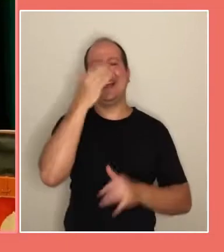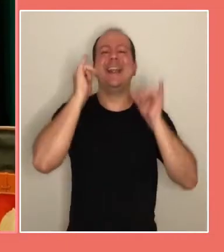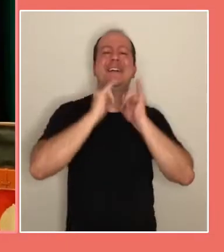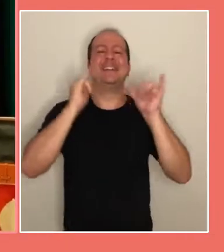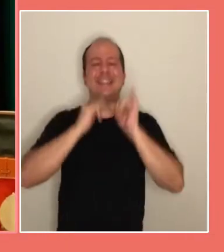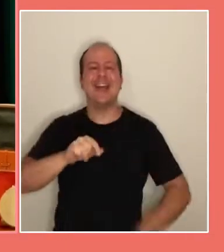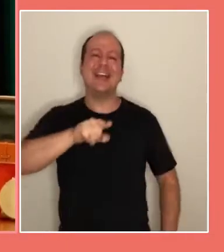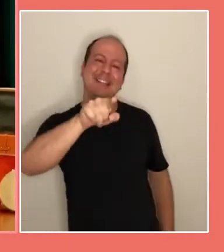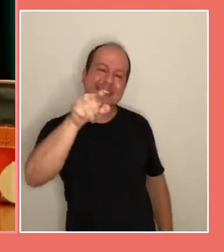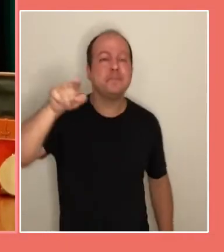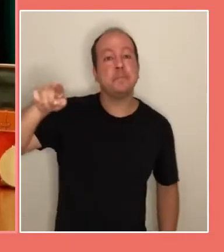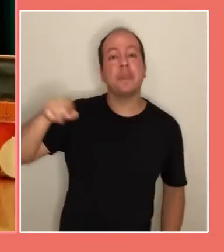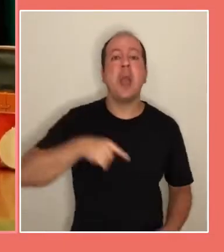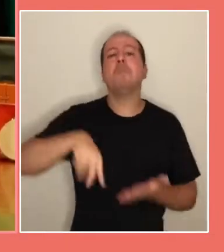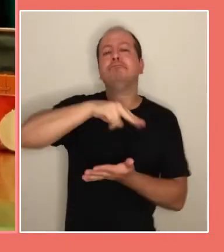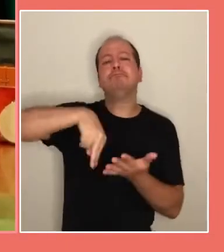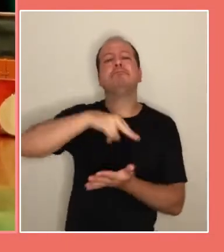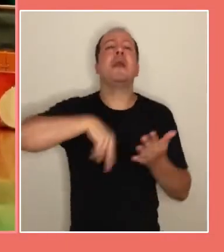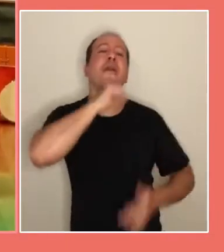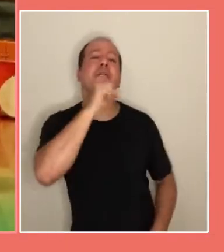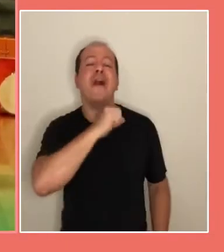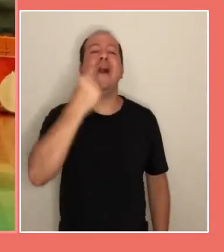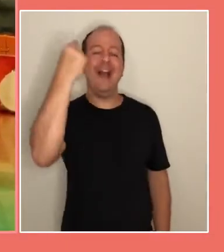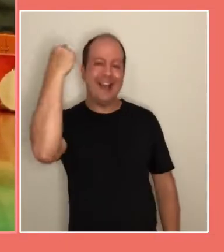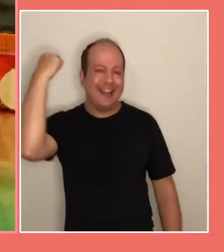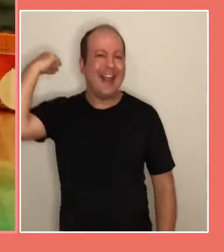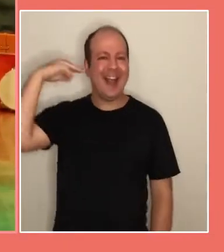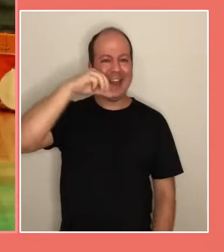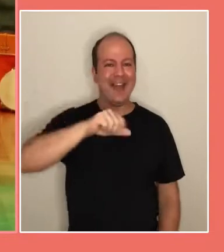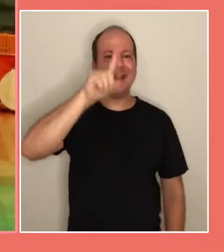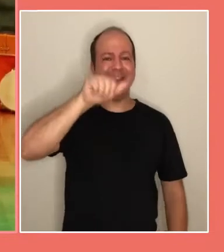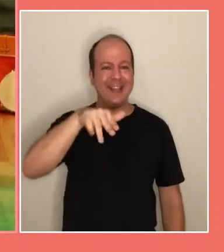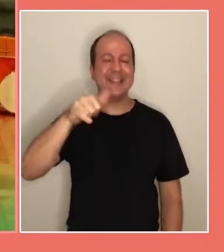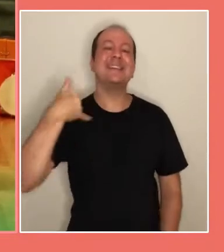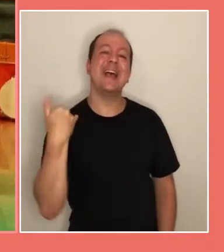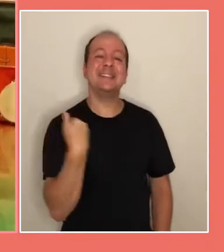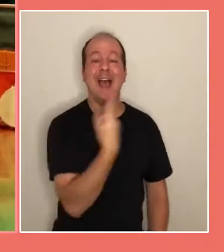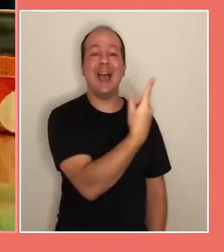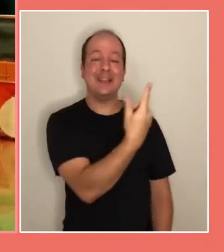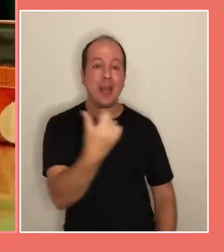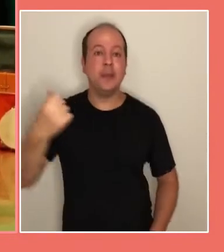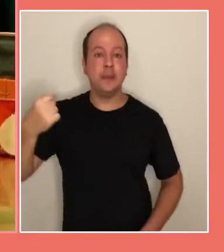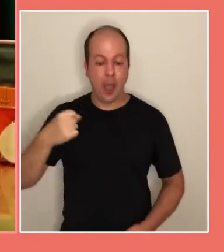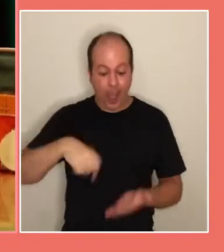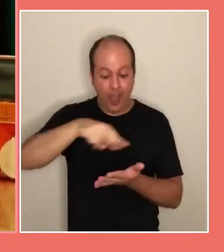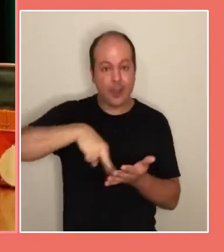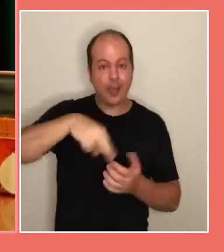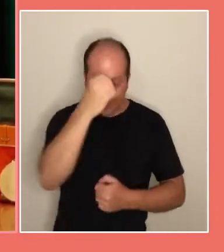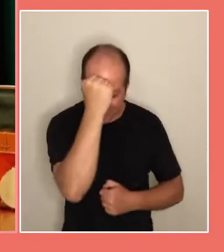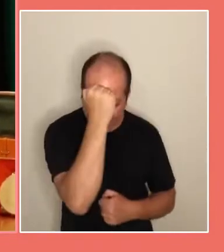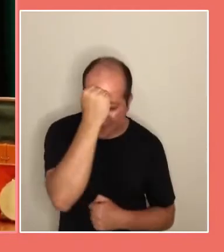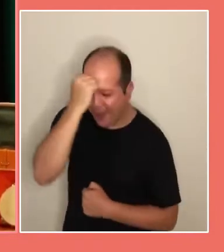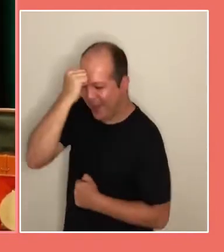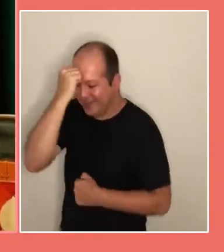contar para vocês. Dançarina igual minha bisavó Madalena com 116. Não perdi a